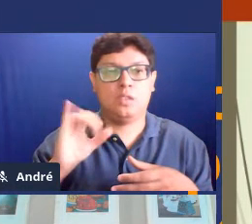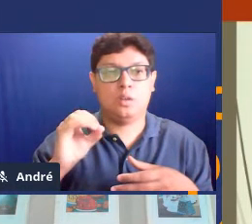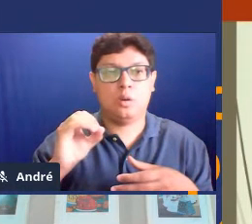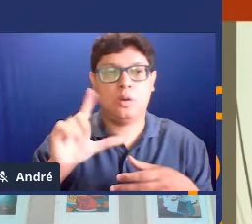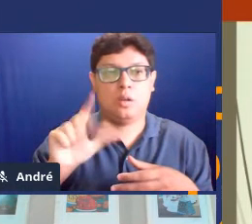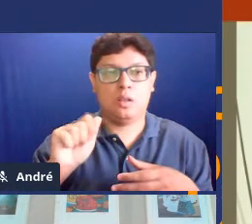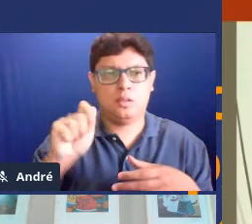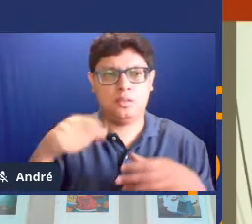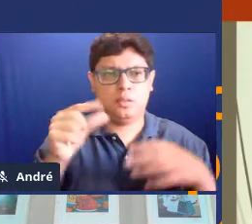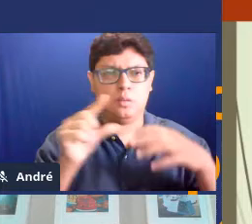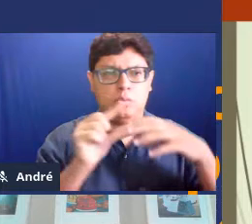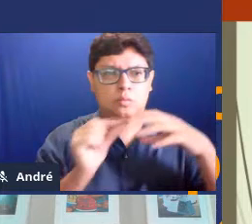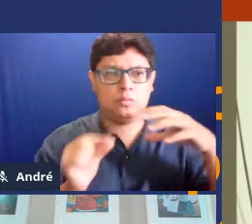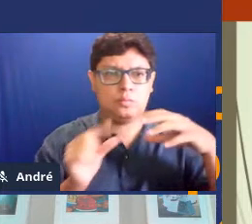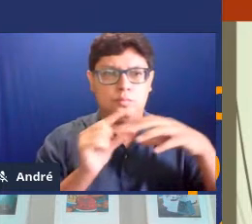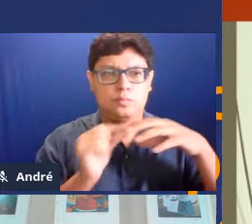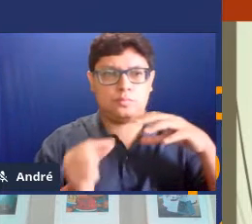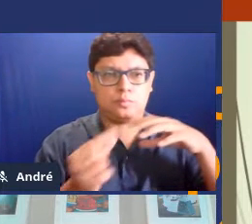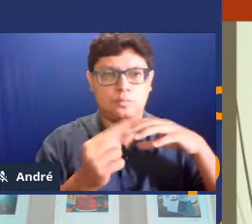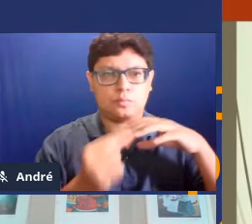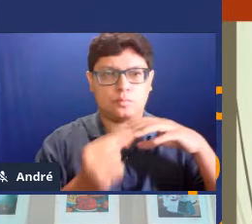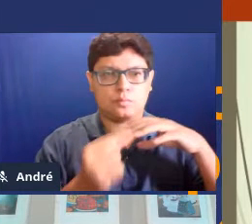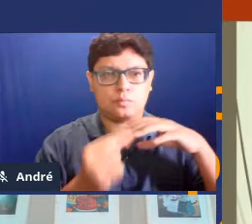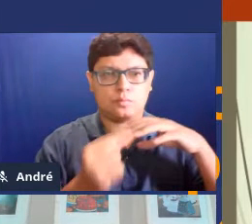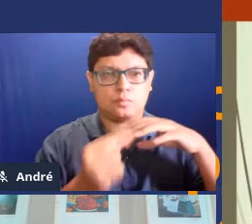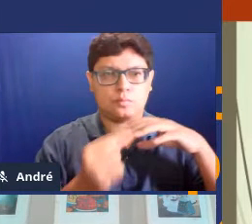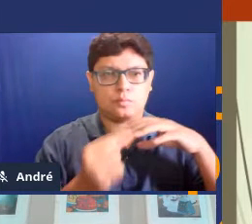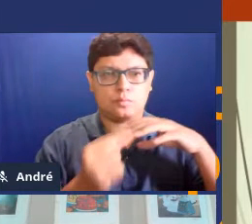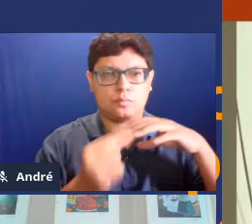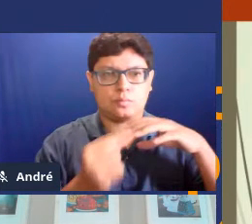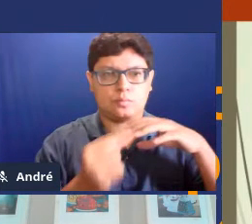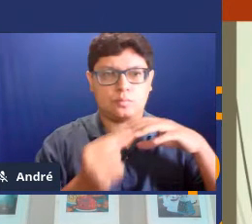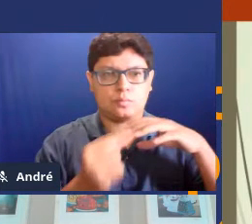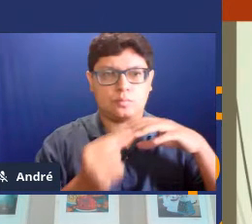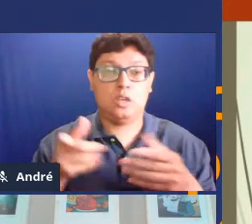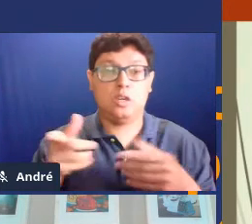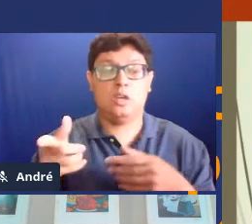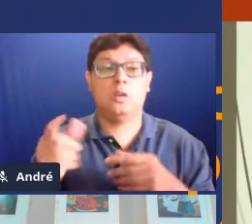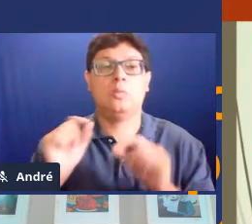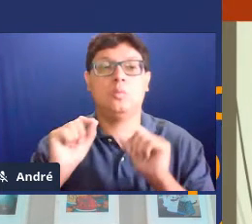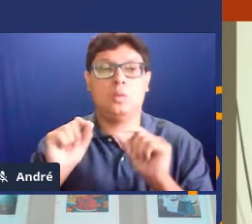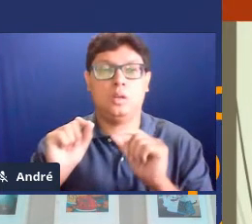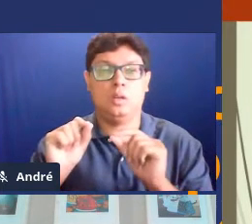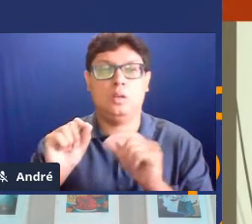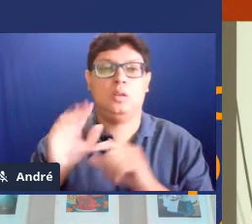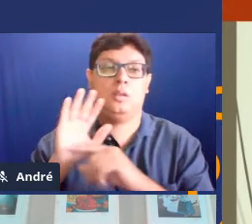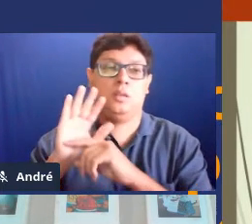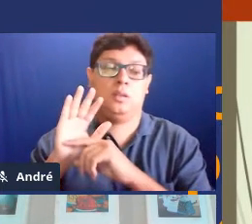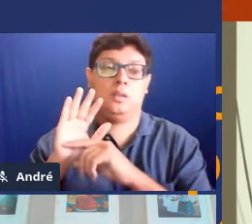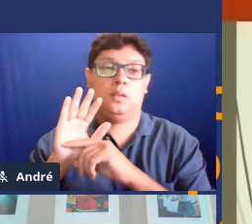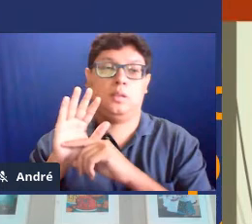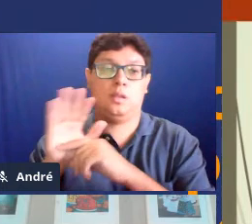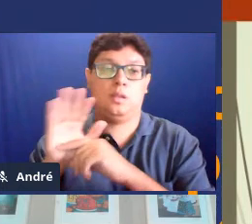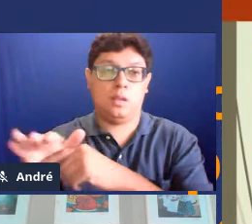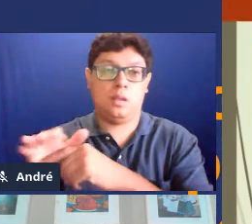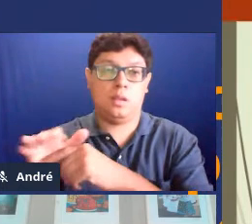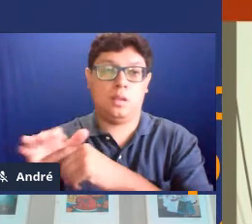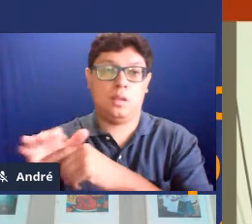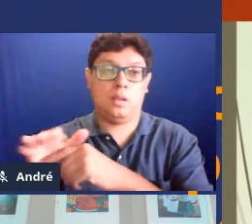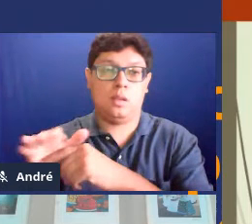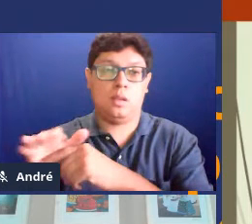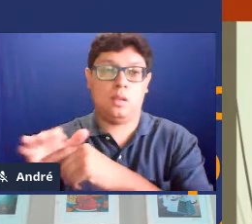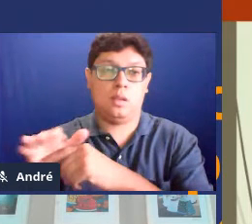da angiotensina? Não. Foi uma ação similar ao captopril? Não. Foi uma ação de